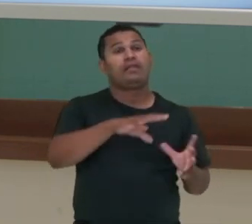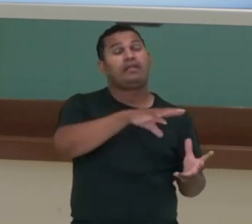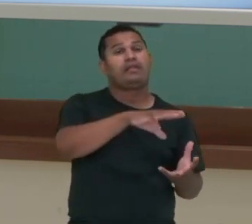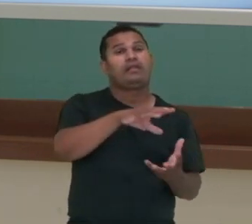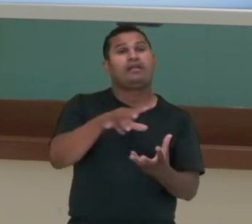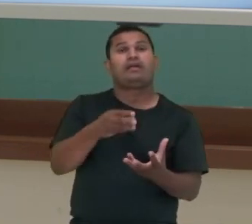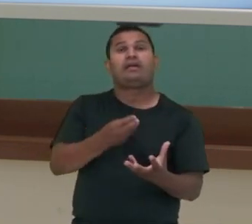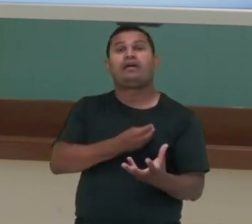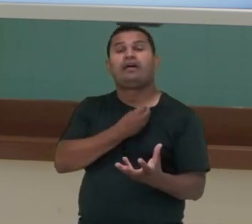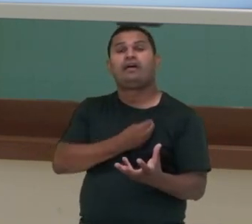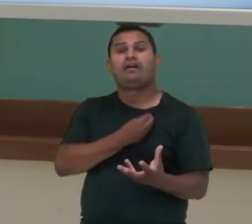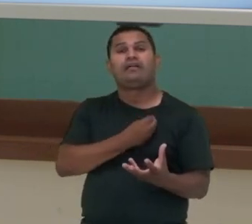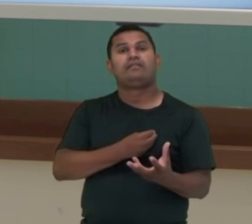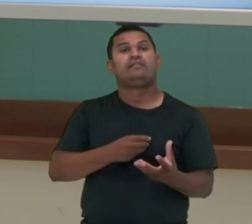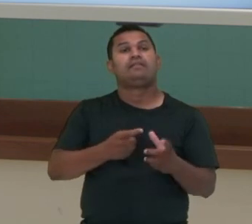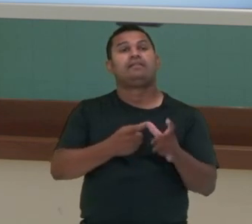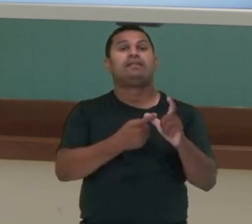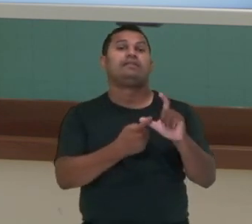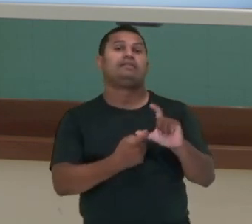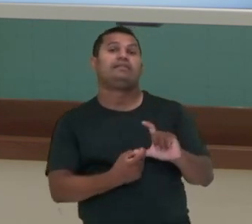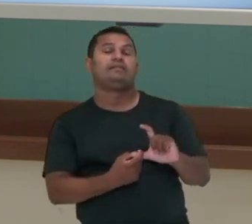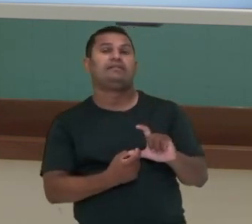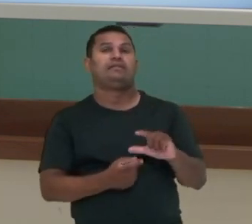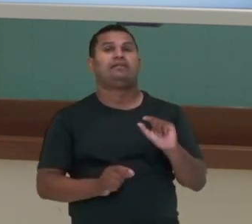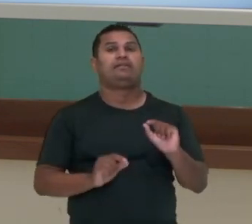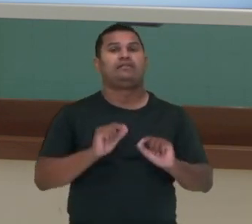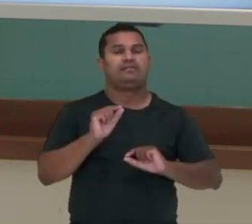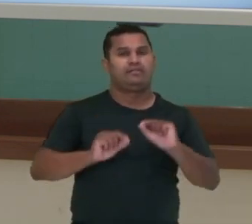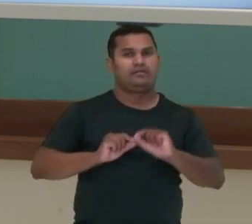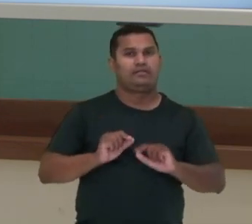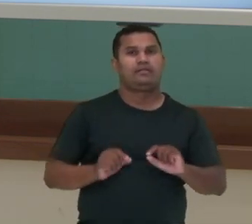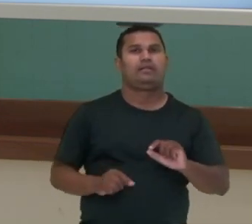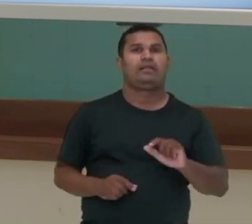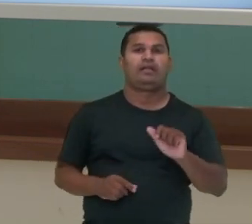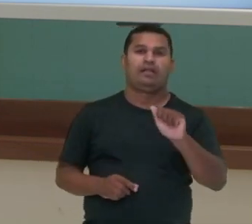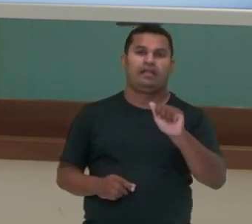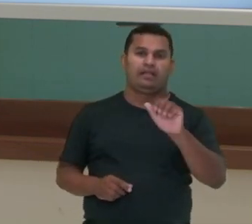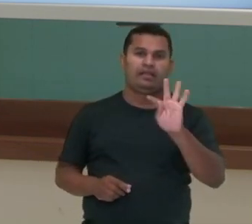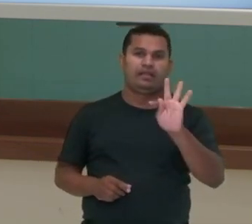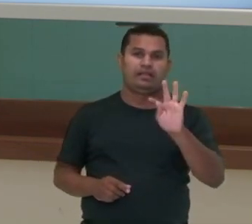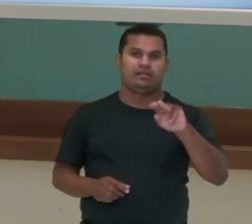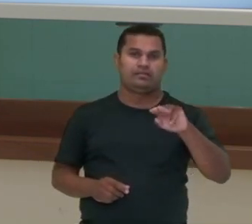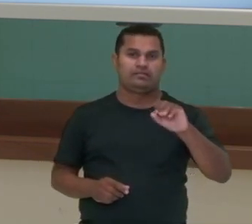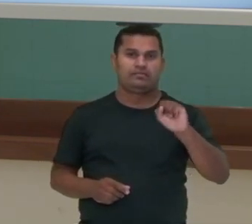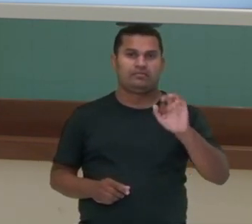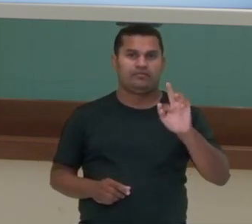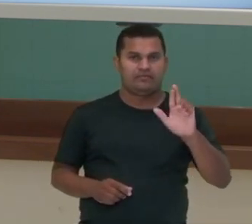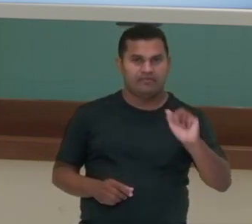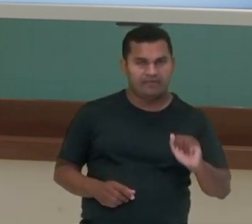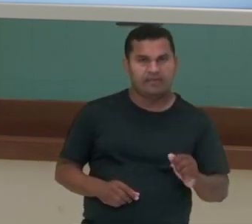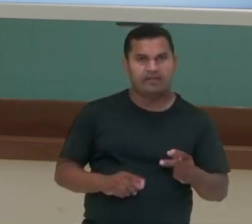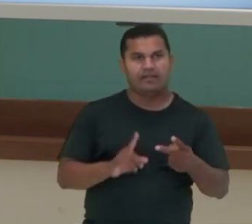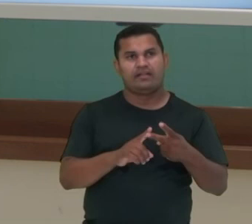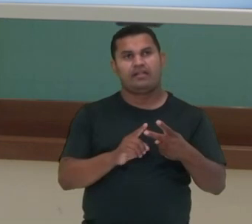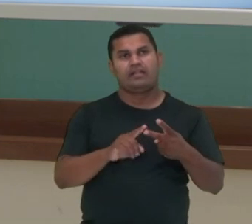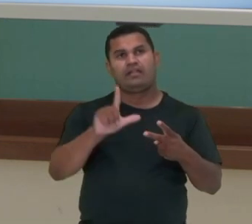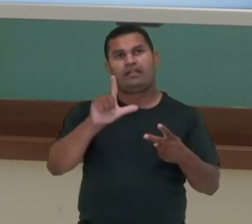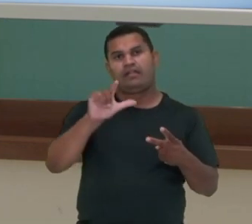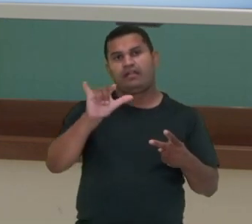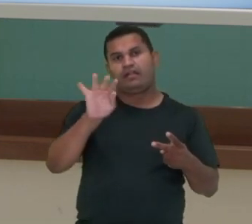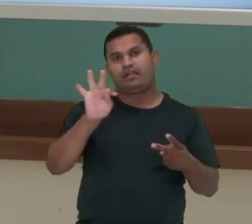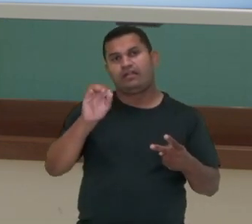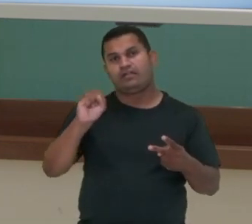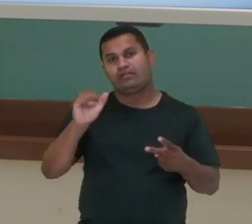da hidrosfera, depende da atmosfera, depende da litosfera para que exista a vida no planeta